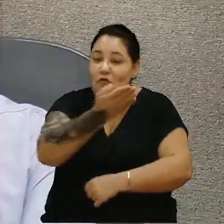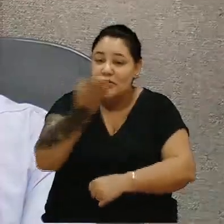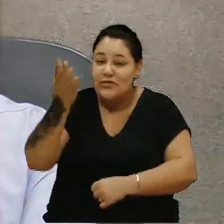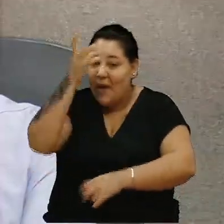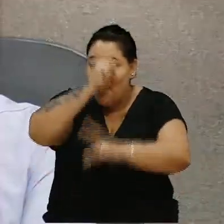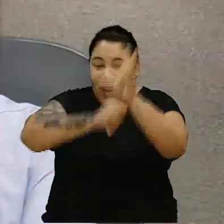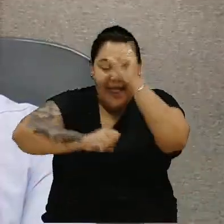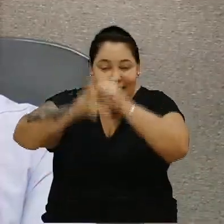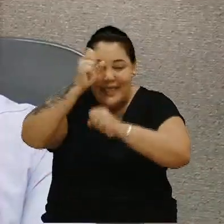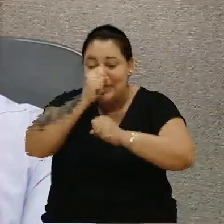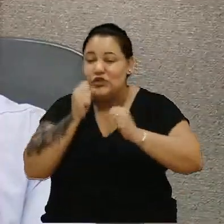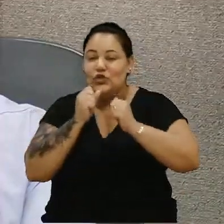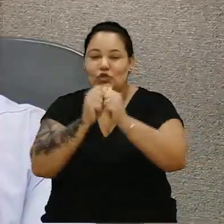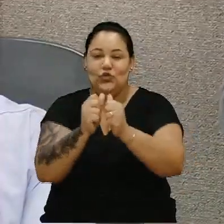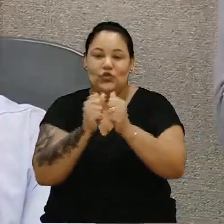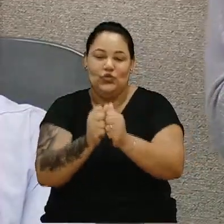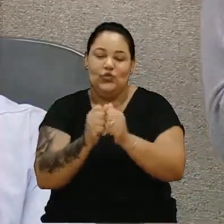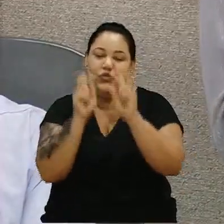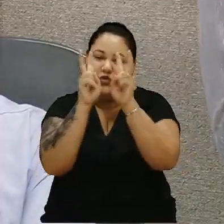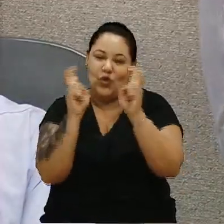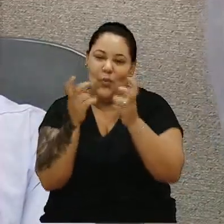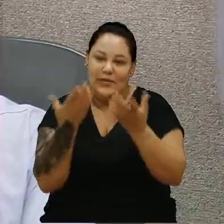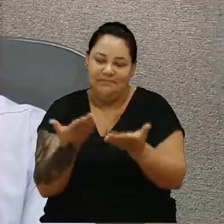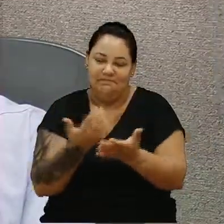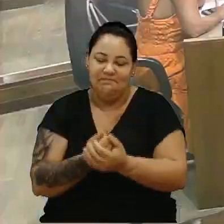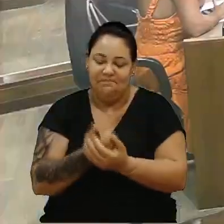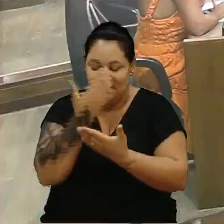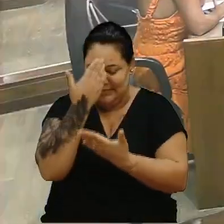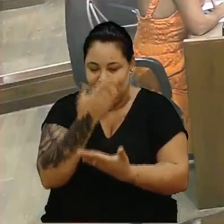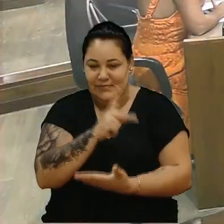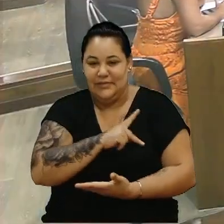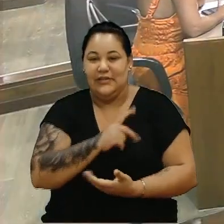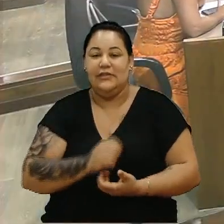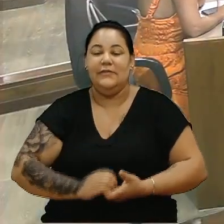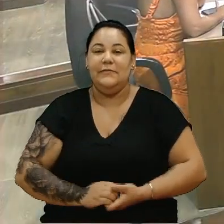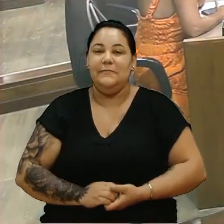ainda sobre altas habilidades e superdotação. Obrigada, presidente. Obrigado, vereadora Marisol.